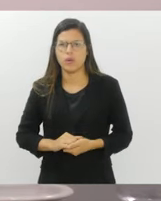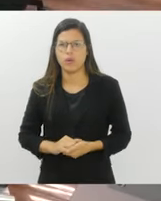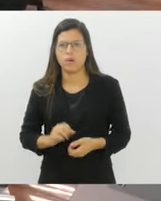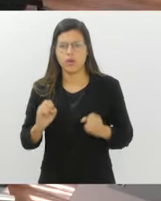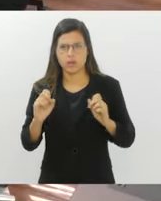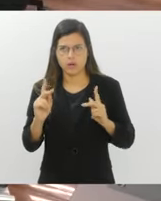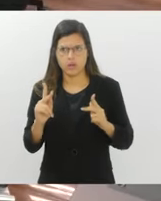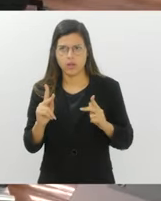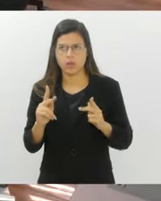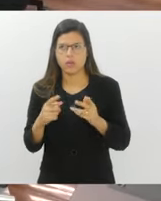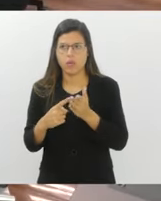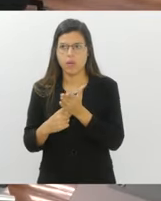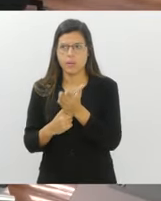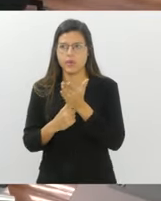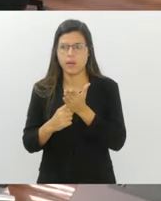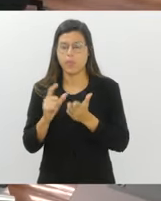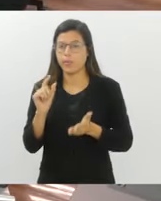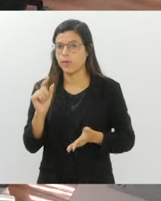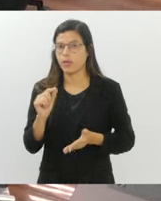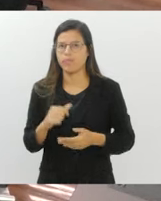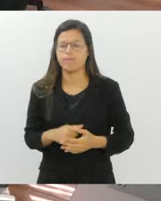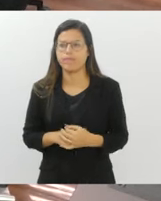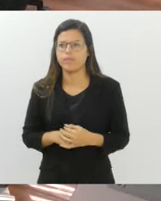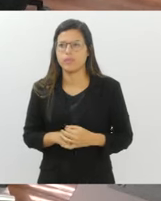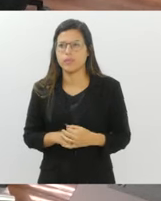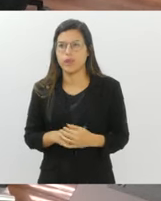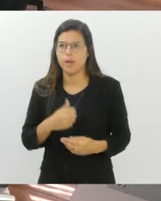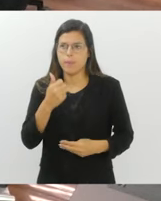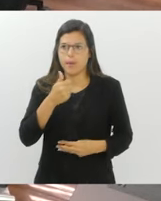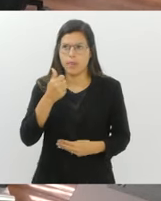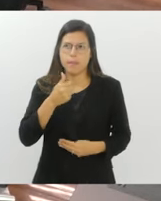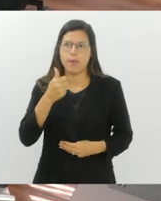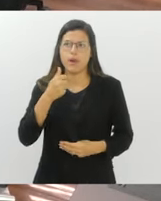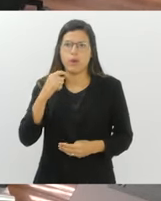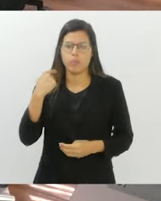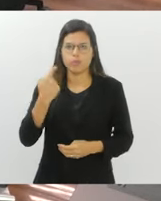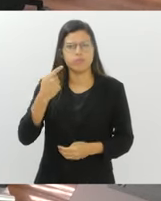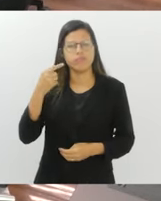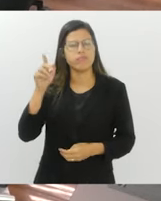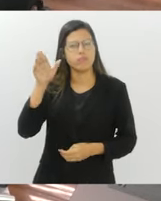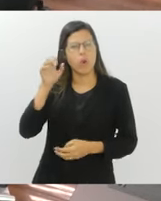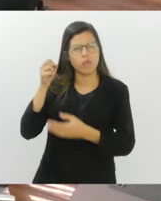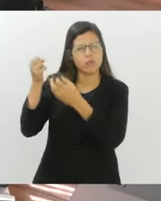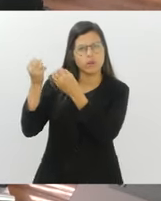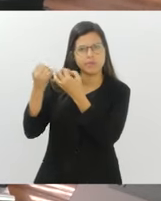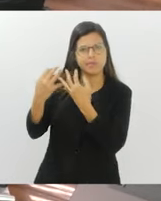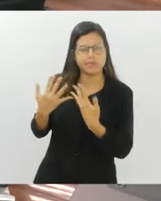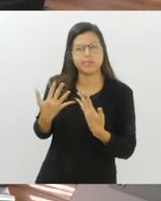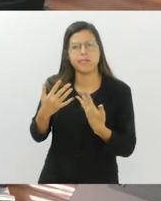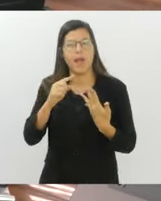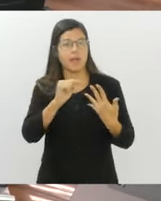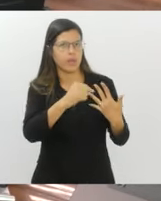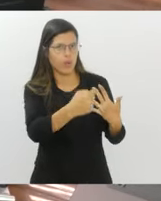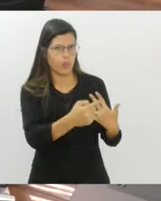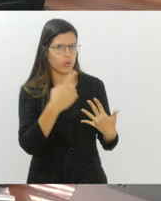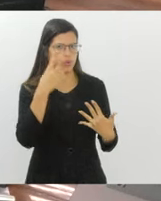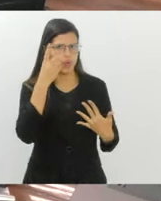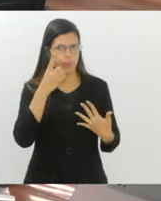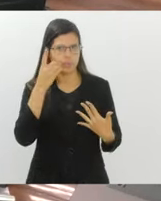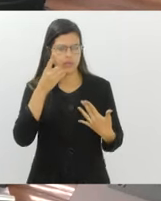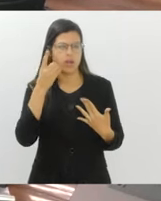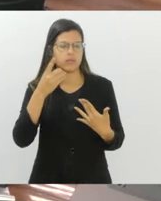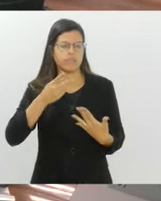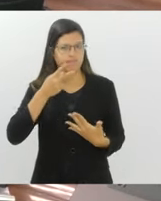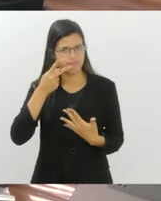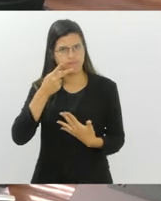Nós vamos combinar o seguinte. Vamos primeiro ouvir e depois os deputados falam. Eu estou só primeiro